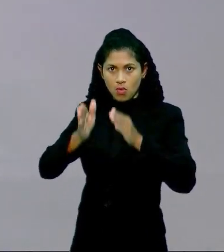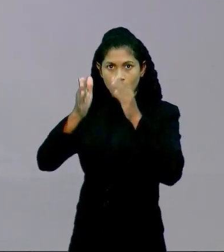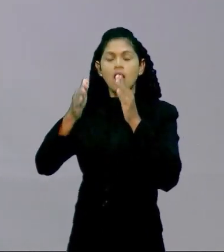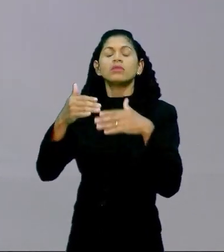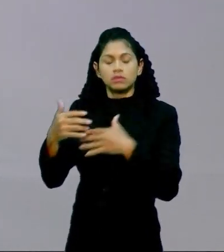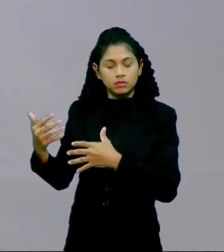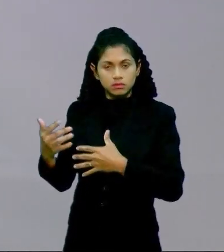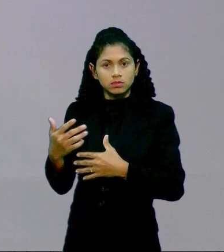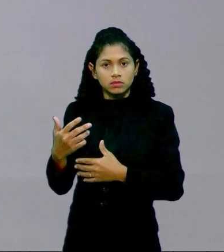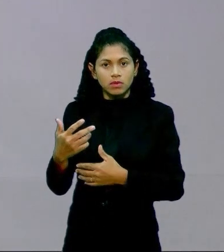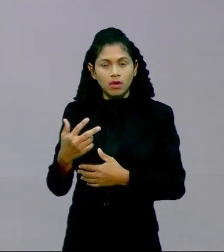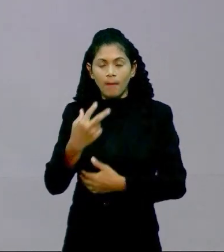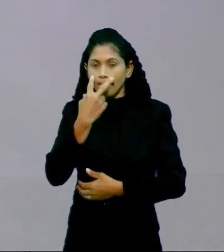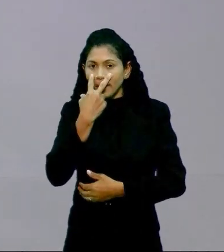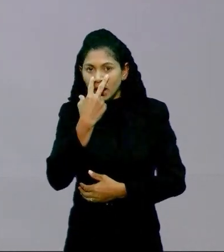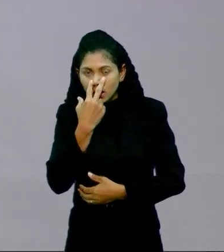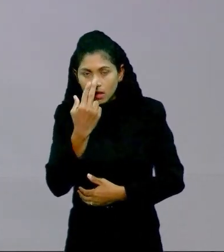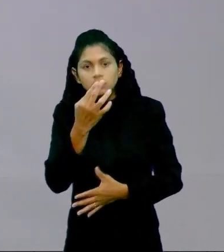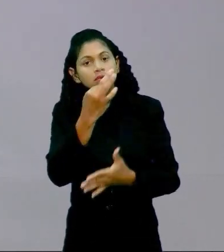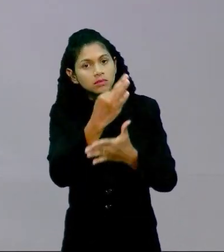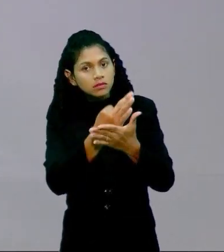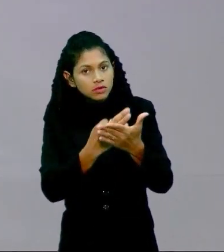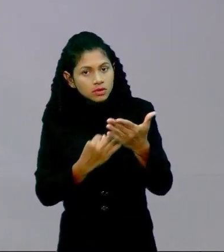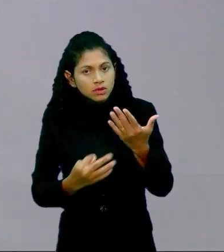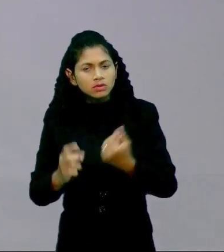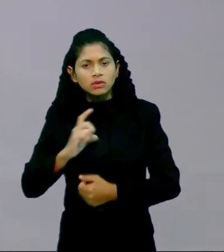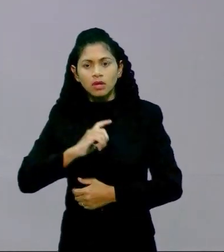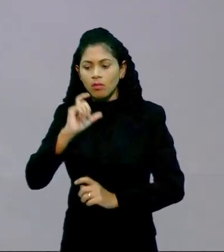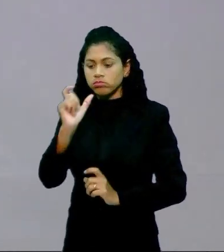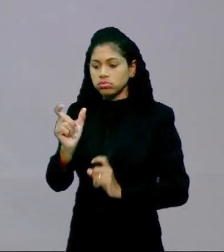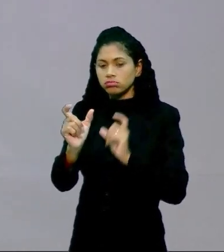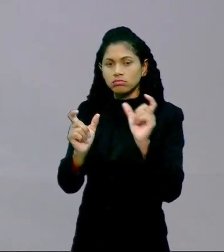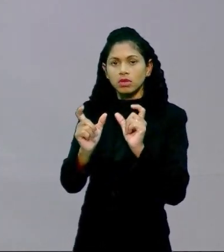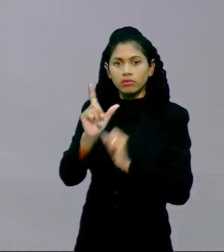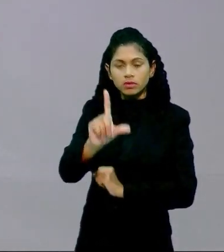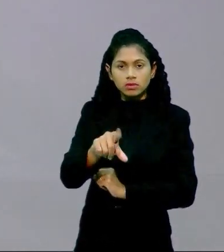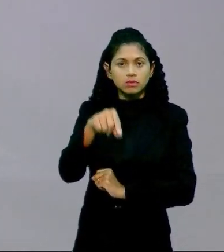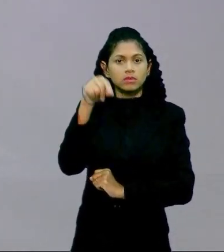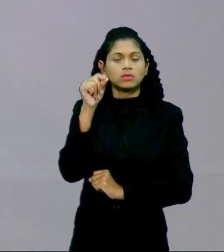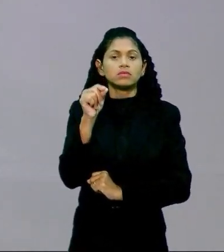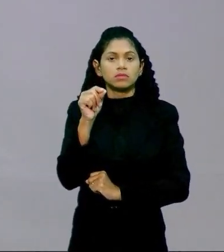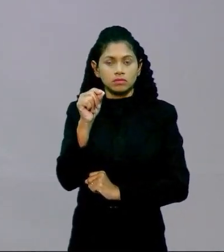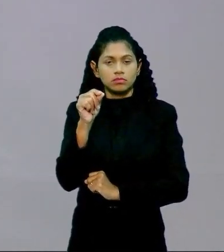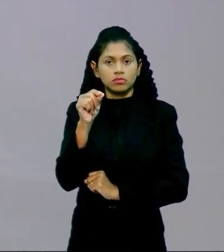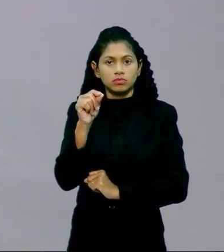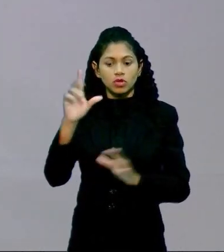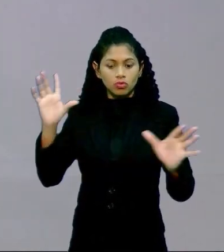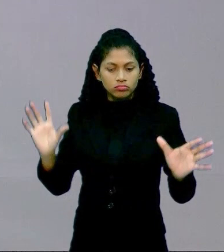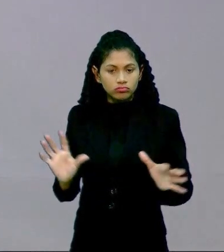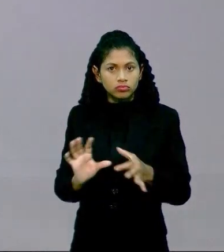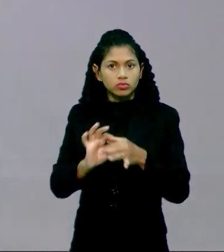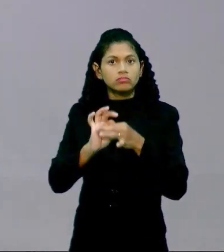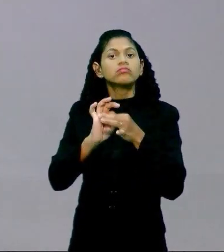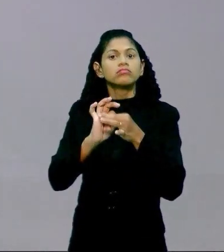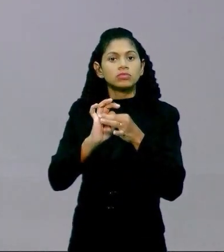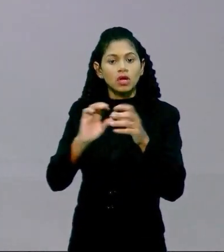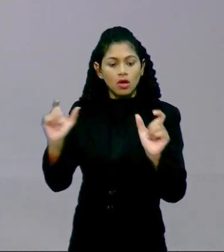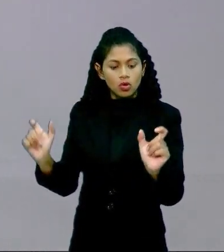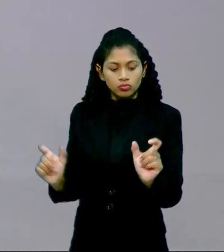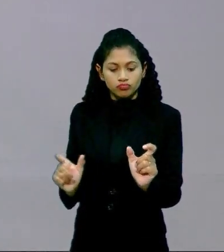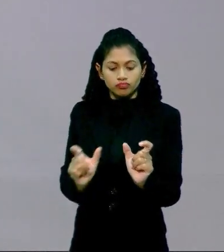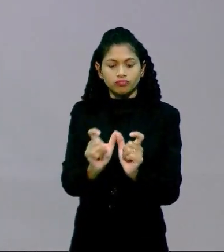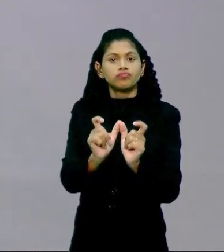coisa, né? Você tem os vocábulos, ou seja, as palavras que você escolhe, né? Tem os conectivos, você tem